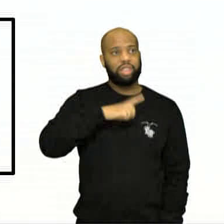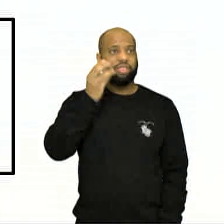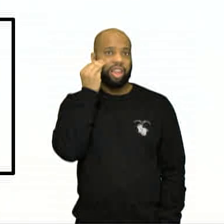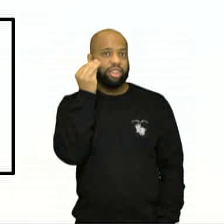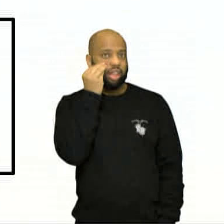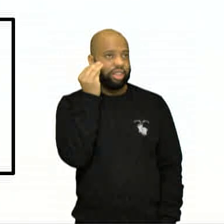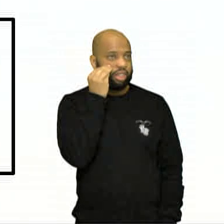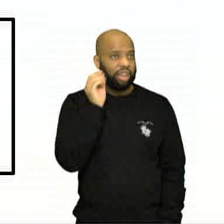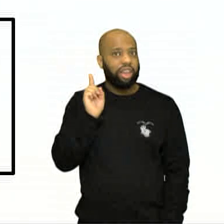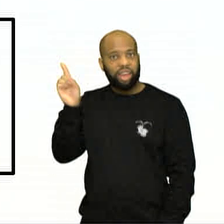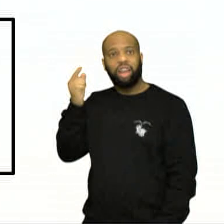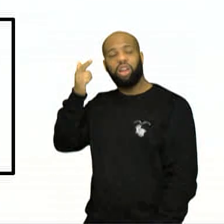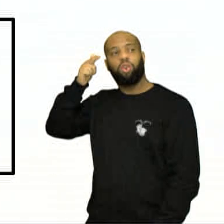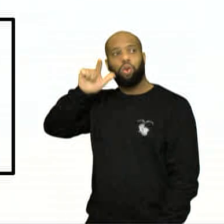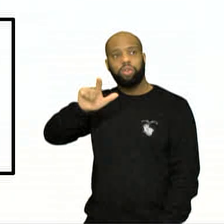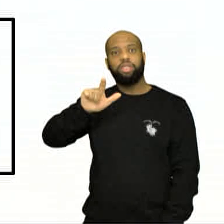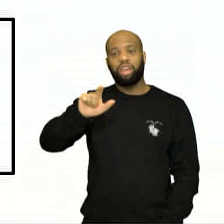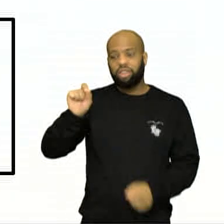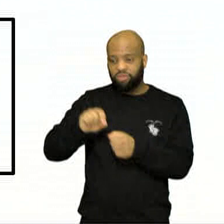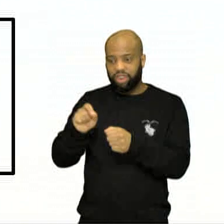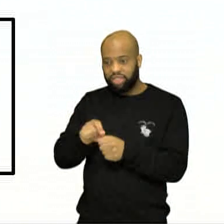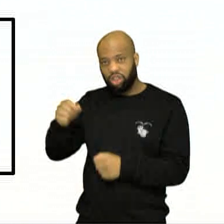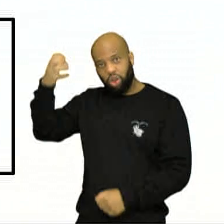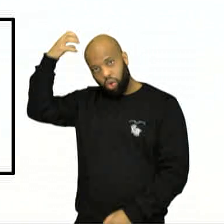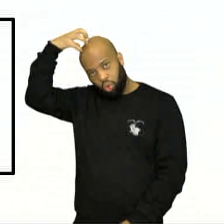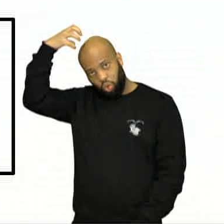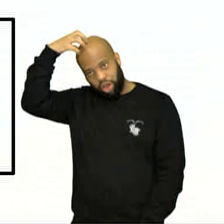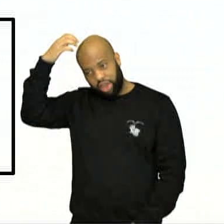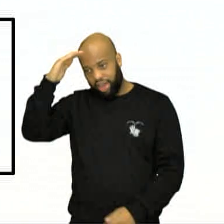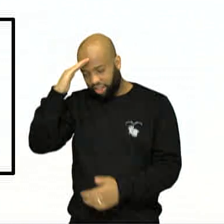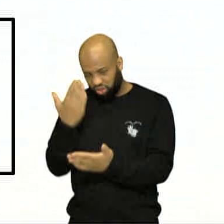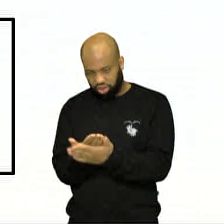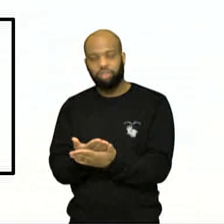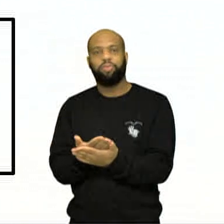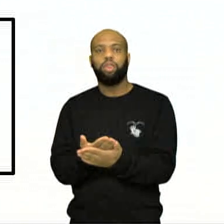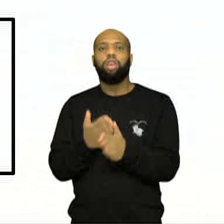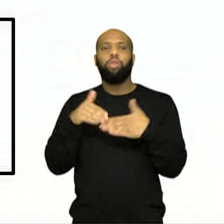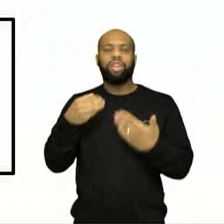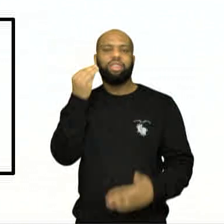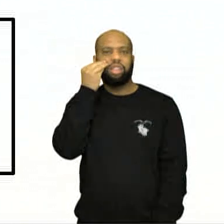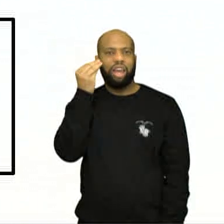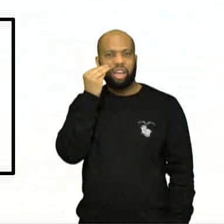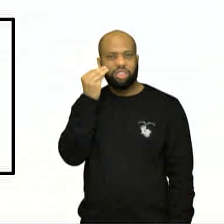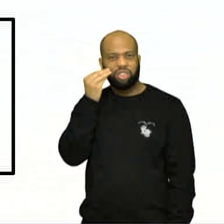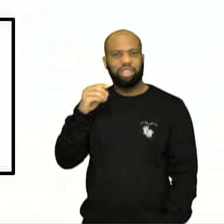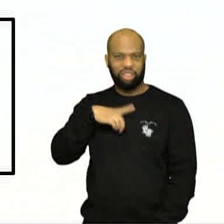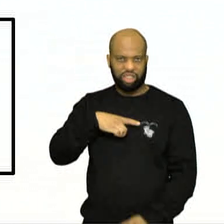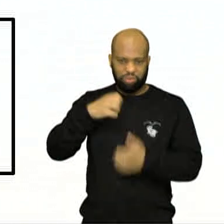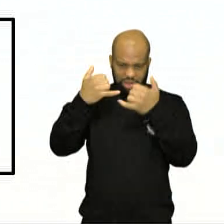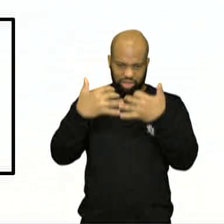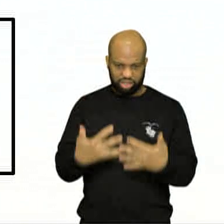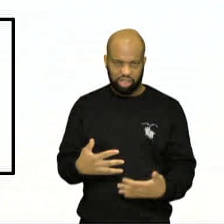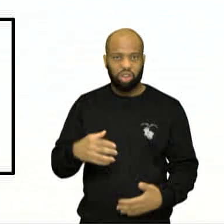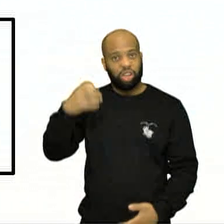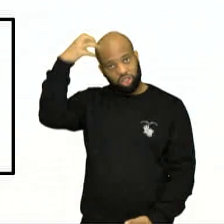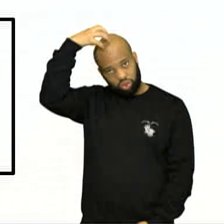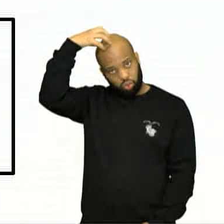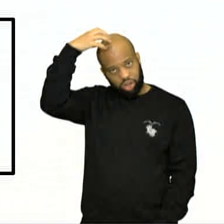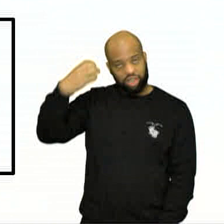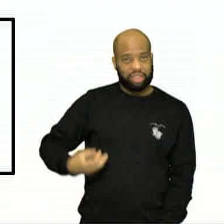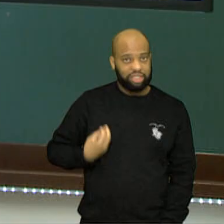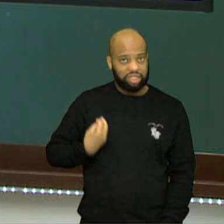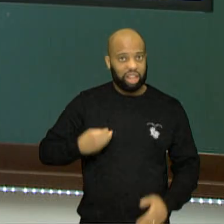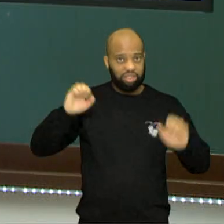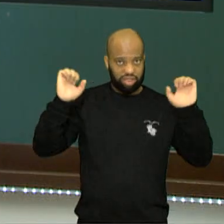vai conseguir convencer o rei. Um dos testes mais relatados, pessoal, é que o rei estava numa festa, eles tinham marcado